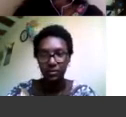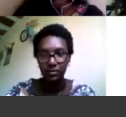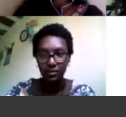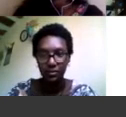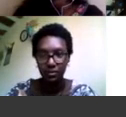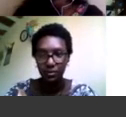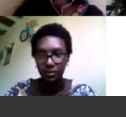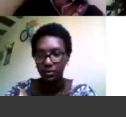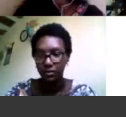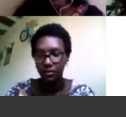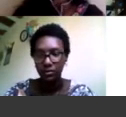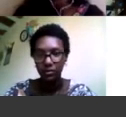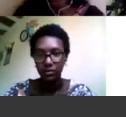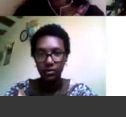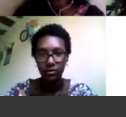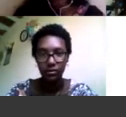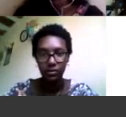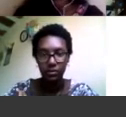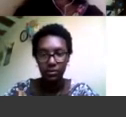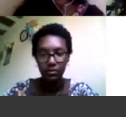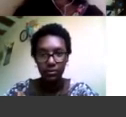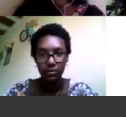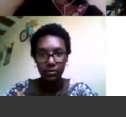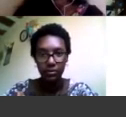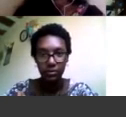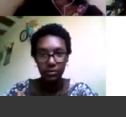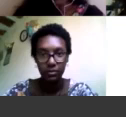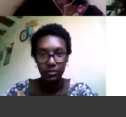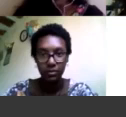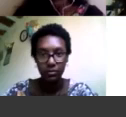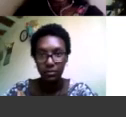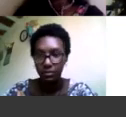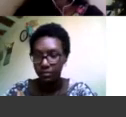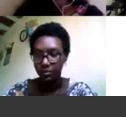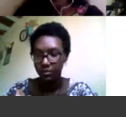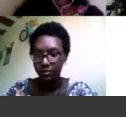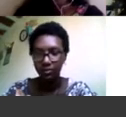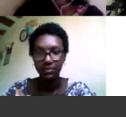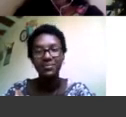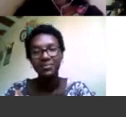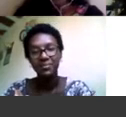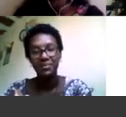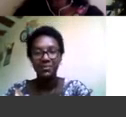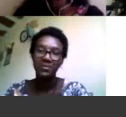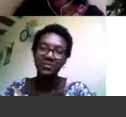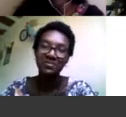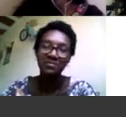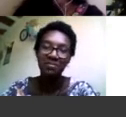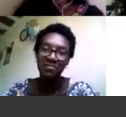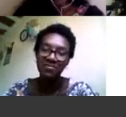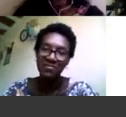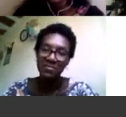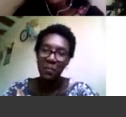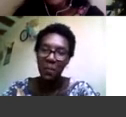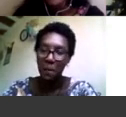farão essa, digamos, interlocução do grupo, nossas bolsistas ID Gabriele, Natália, Érica e Diane. Então,